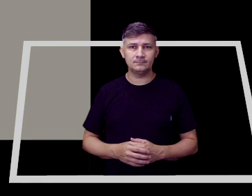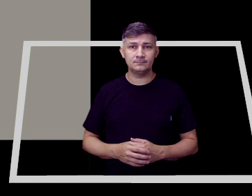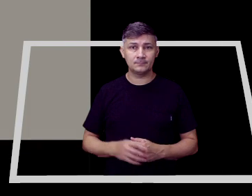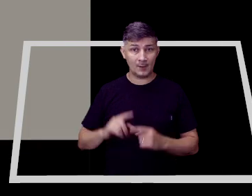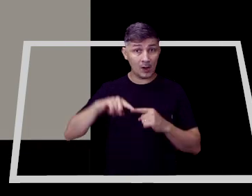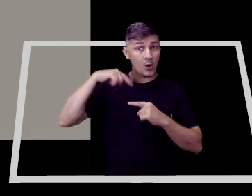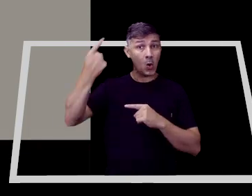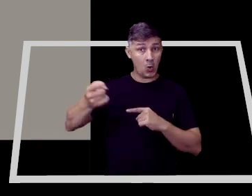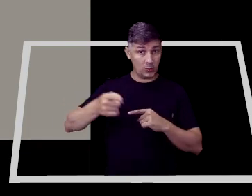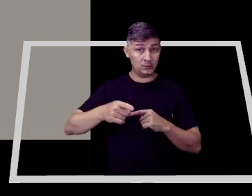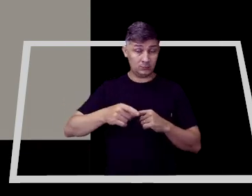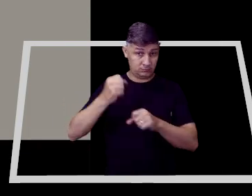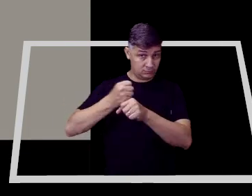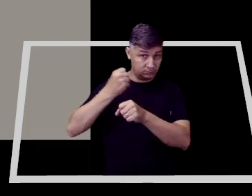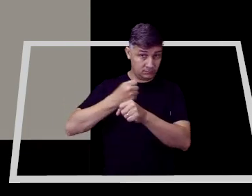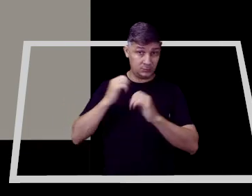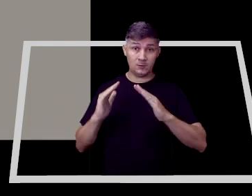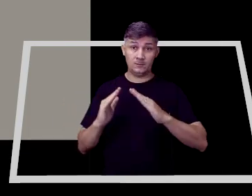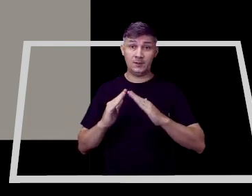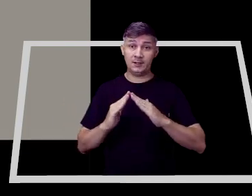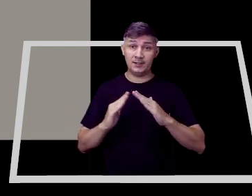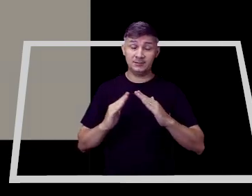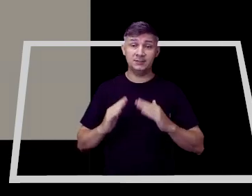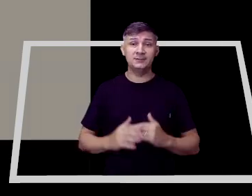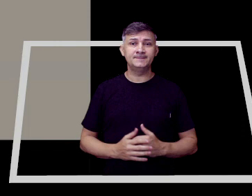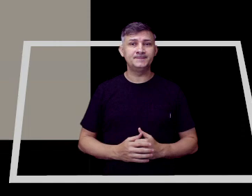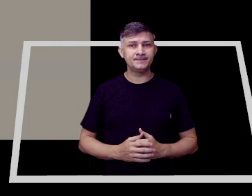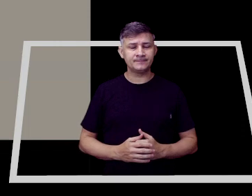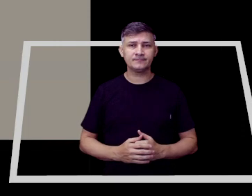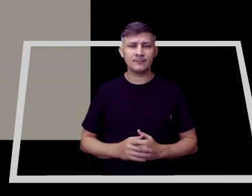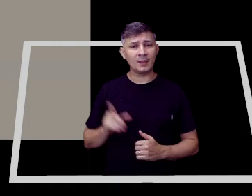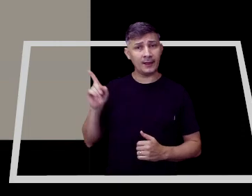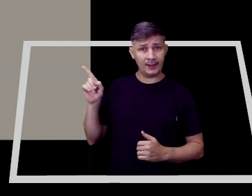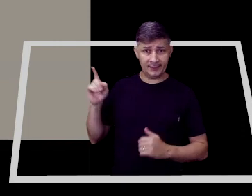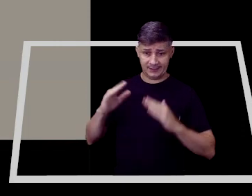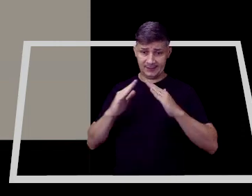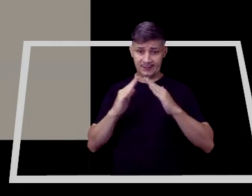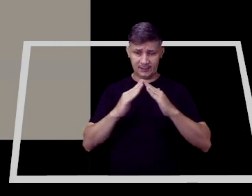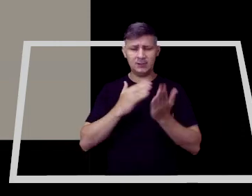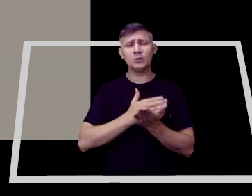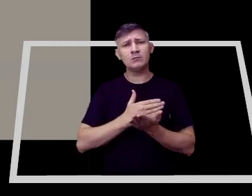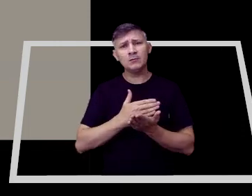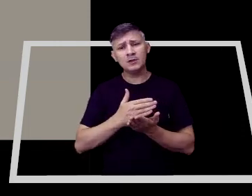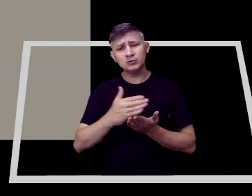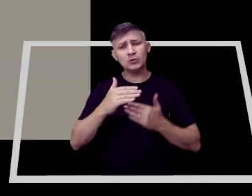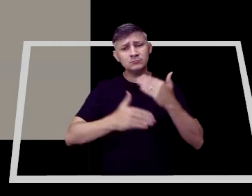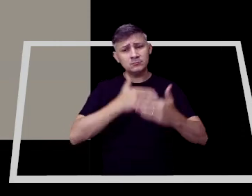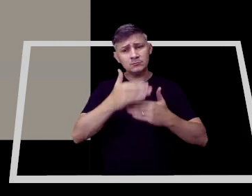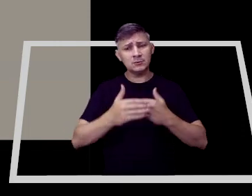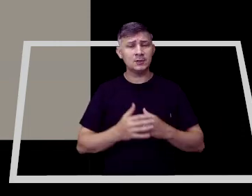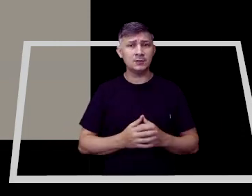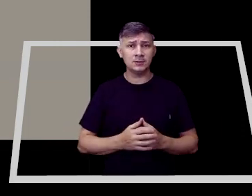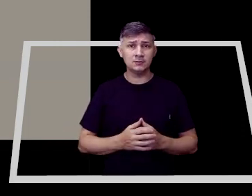Próxima obra é uma casa. Então, a gente começou com um